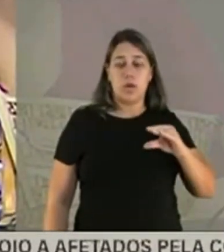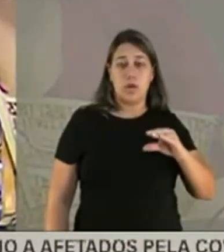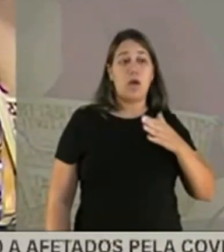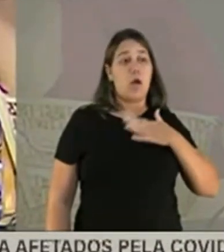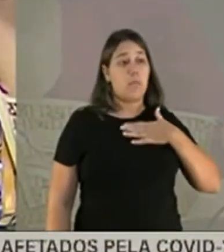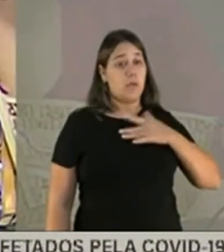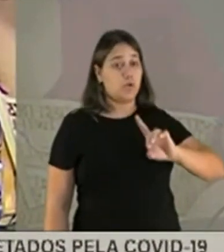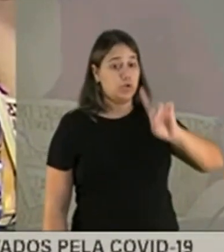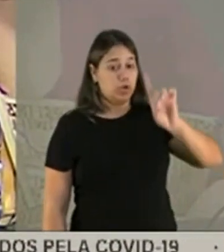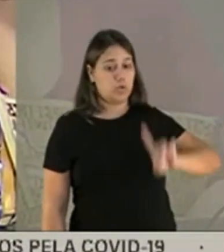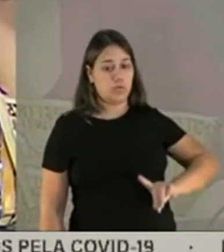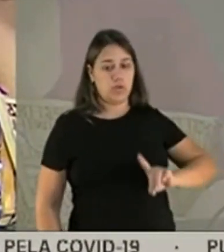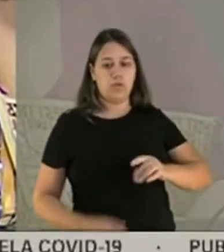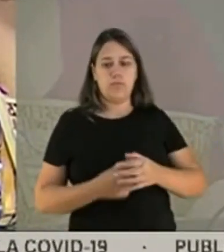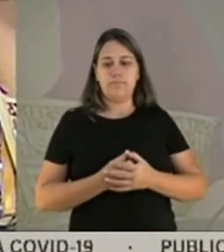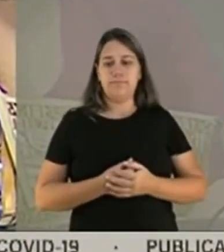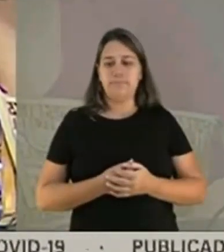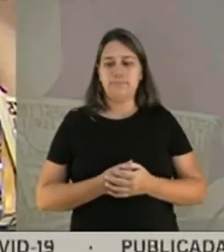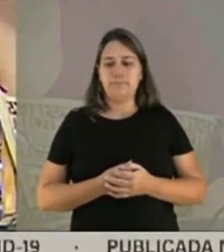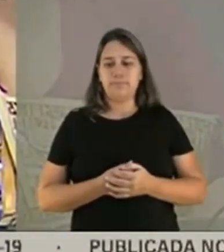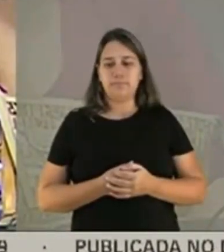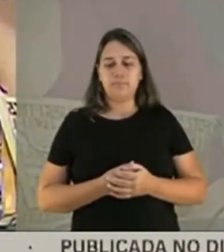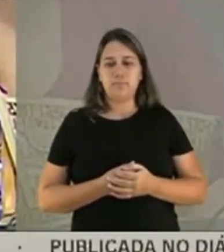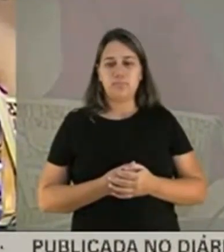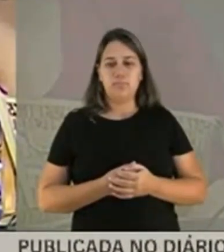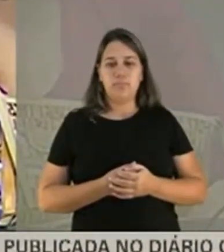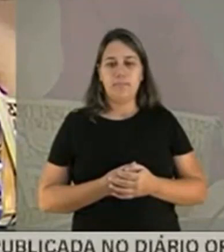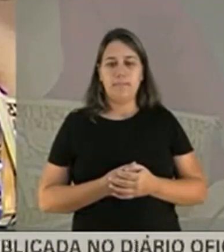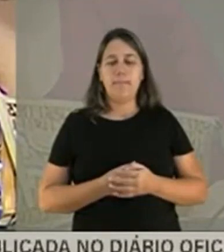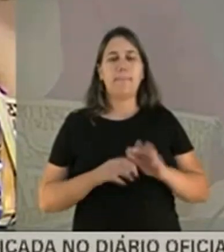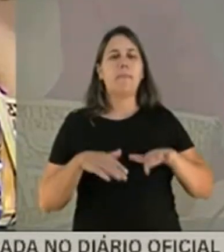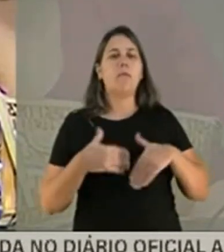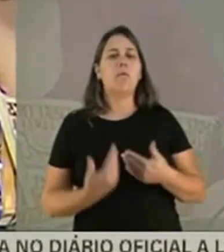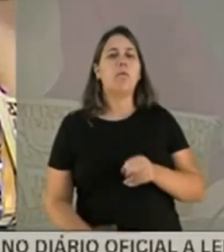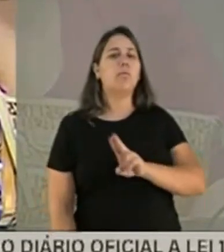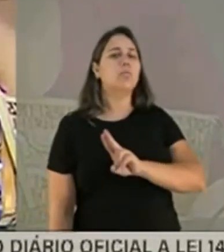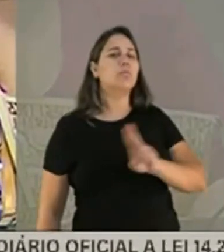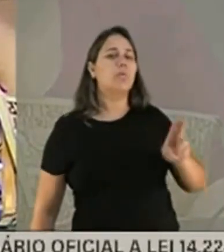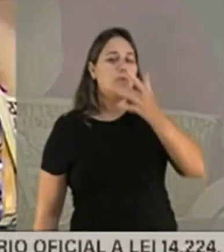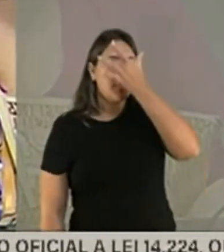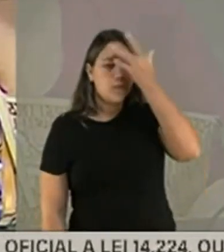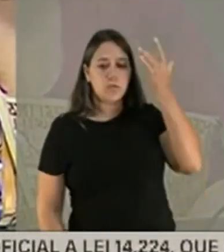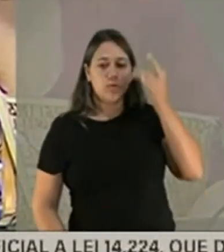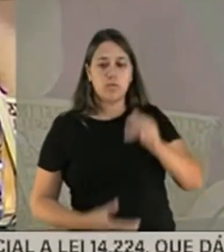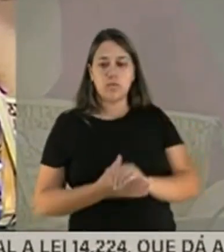minha diretoria. 15 segundos. A indicação. Qual é o nome da pessoa?